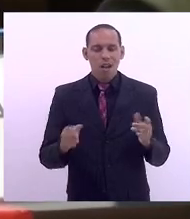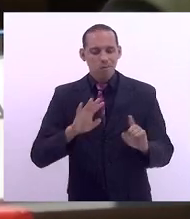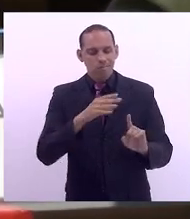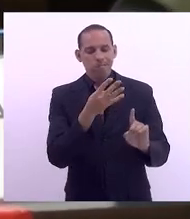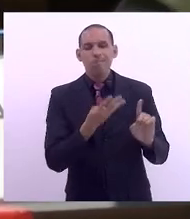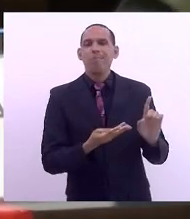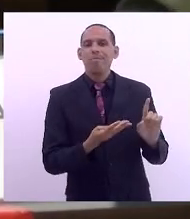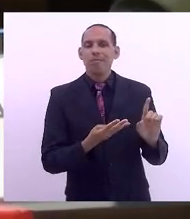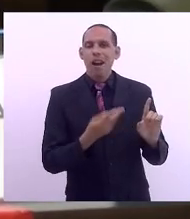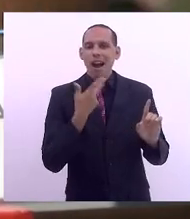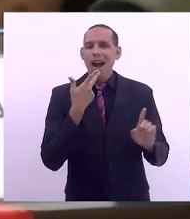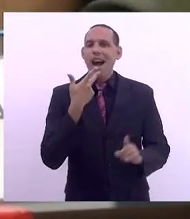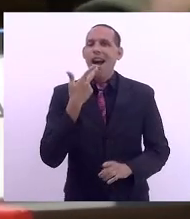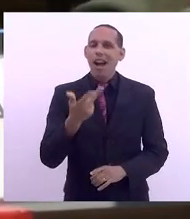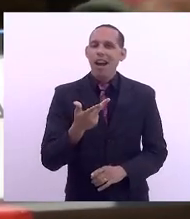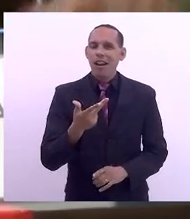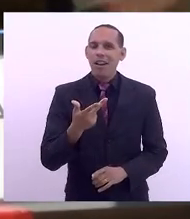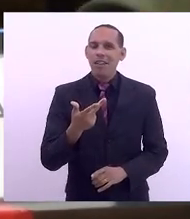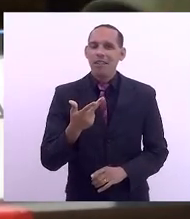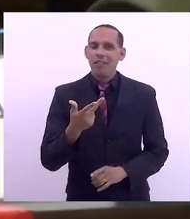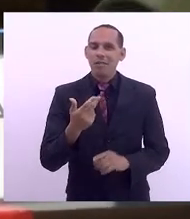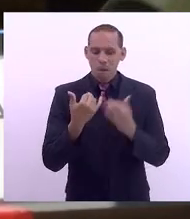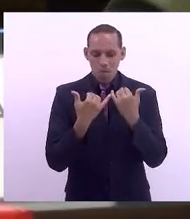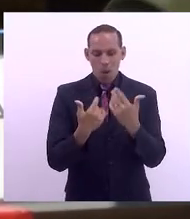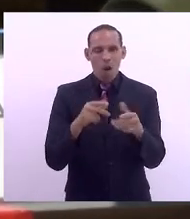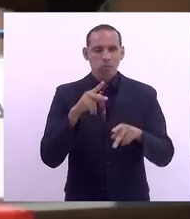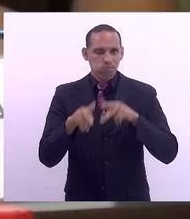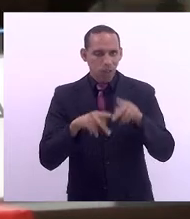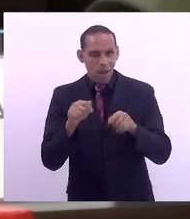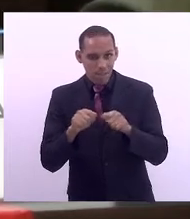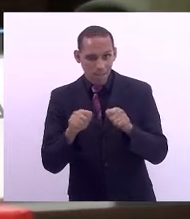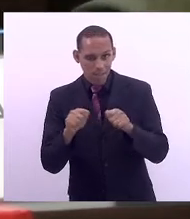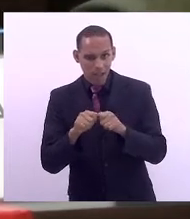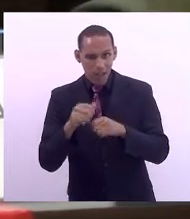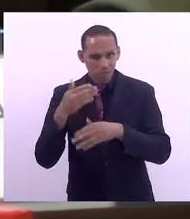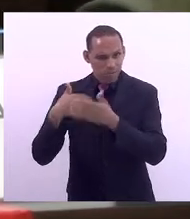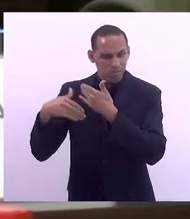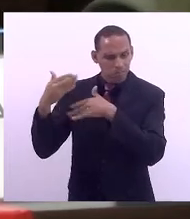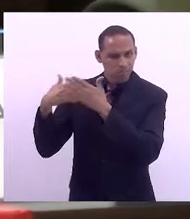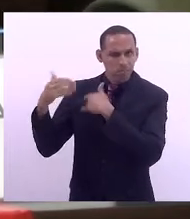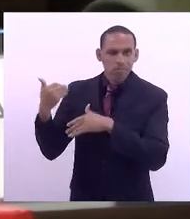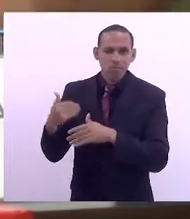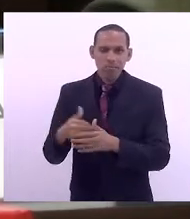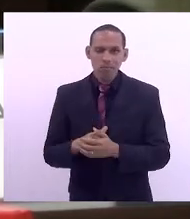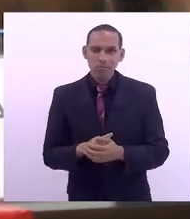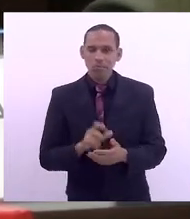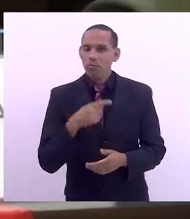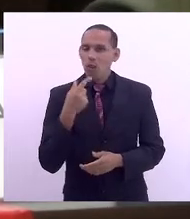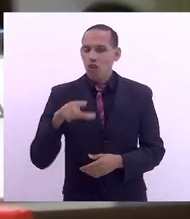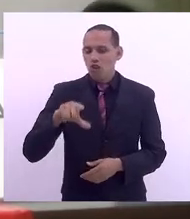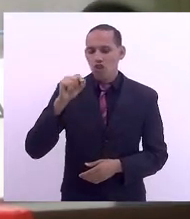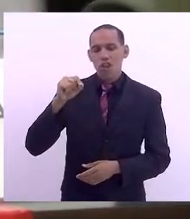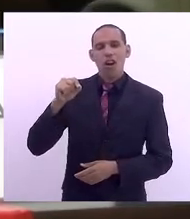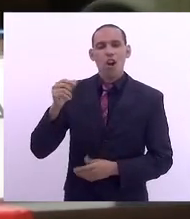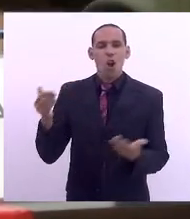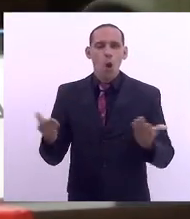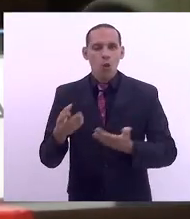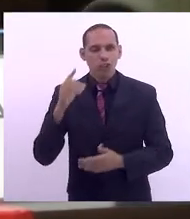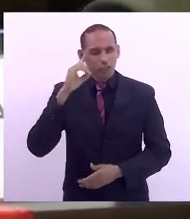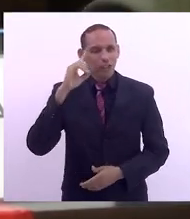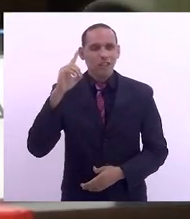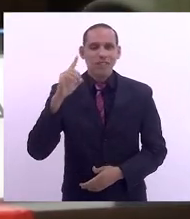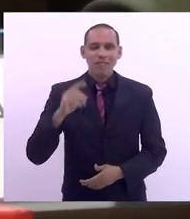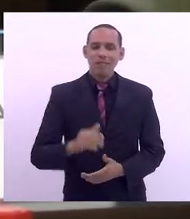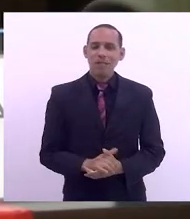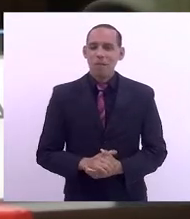falar, depois de uma audiência pública que fizemos há um tempinho atrás, escolhemos esse dia